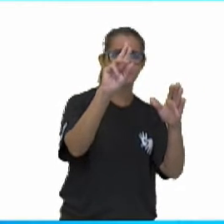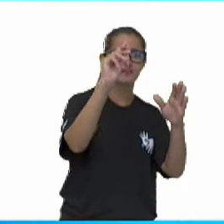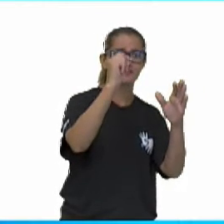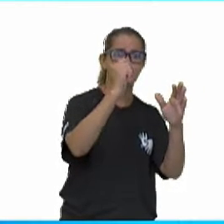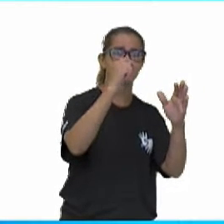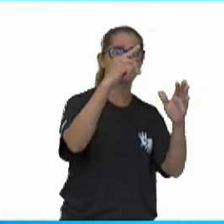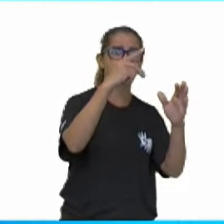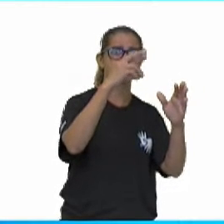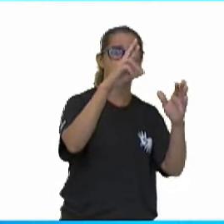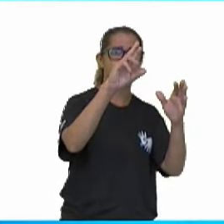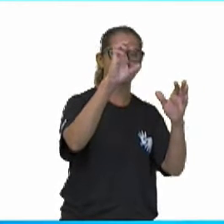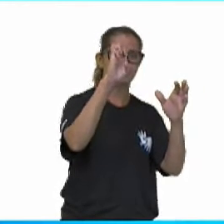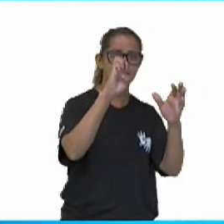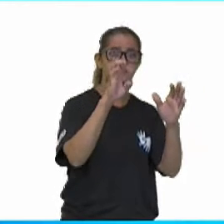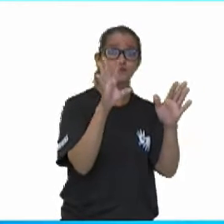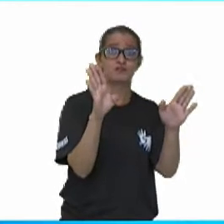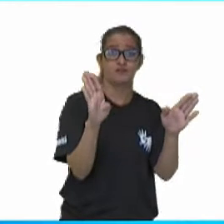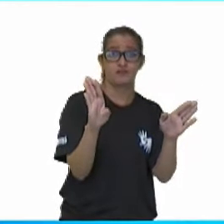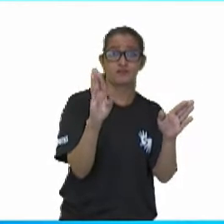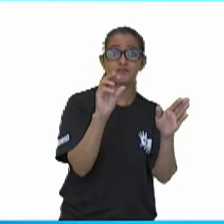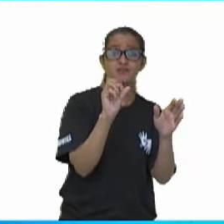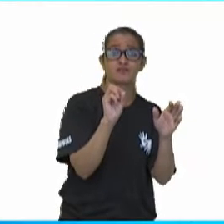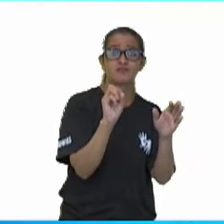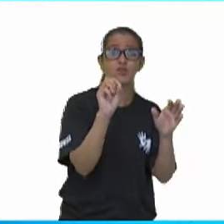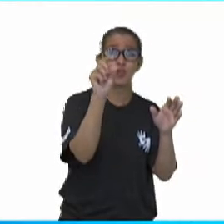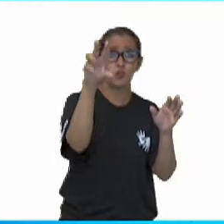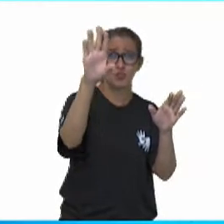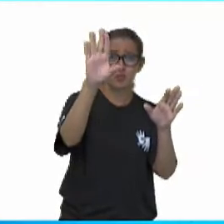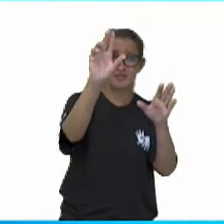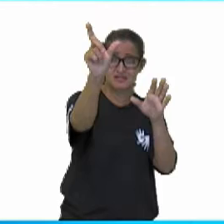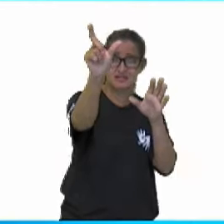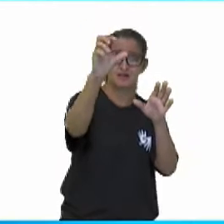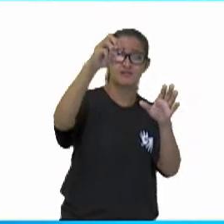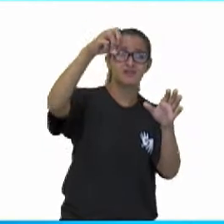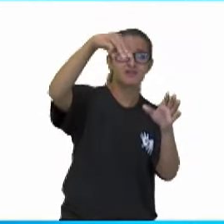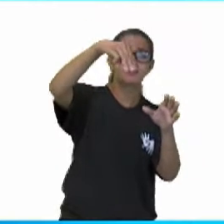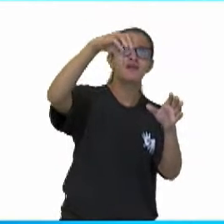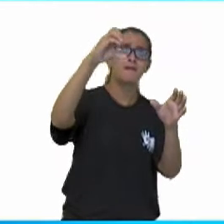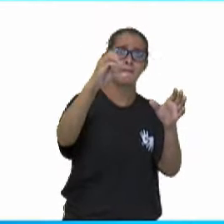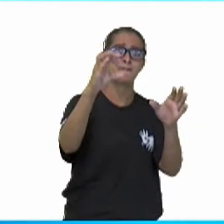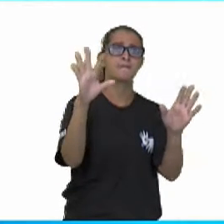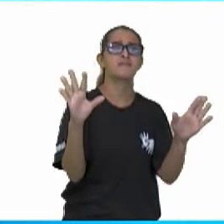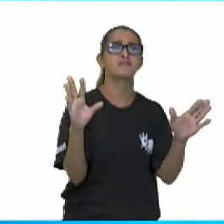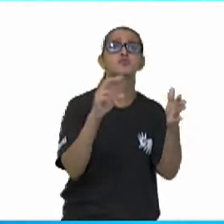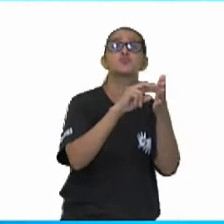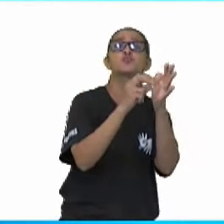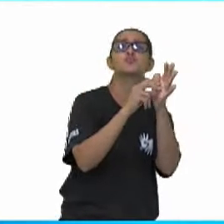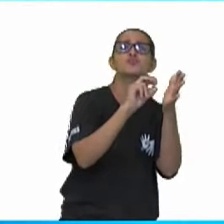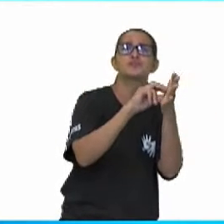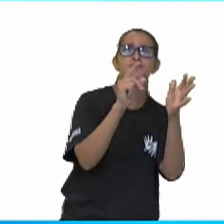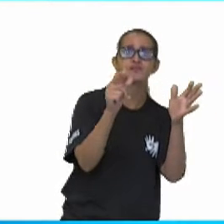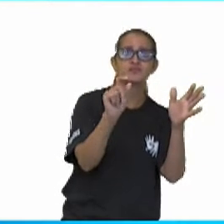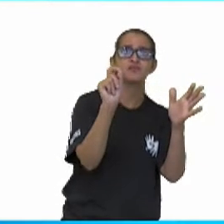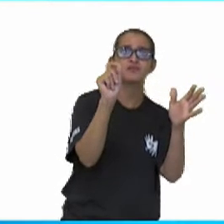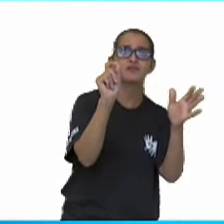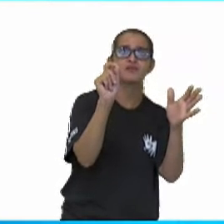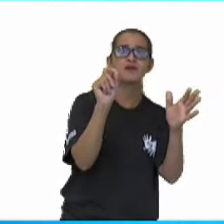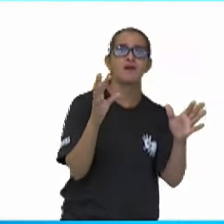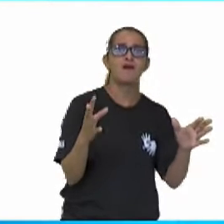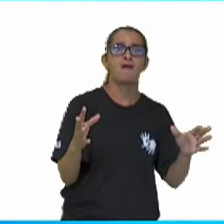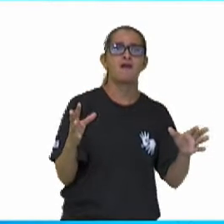MC, por Masters of Ceremony, isto é, mestres de